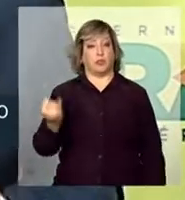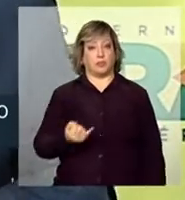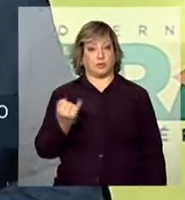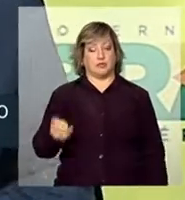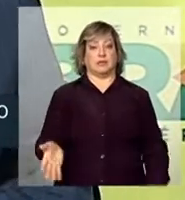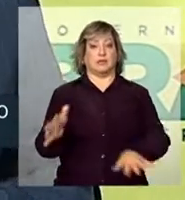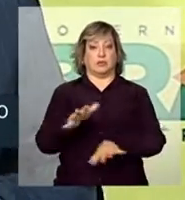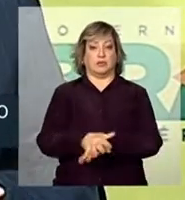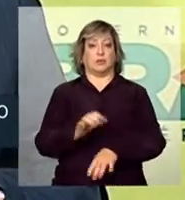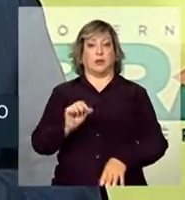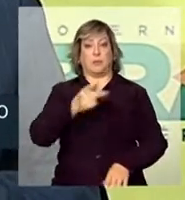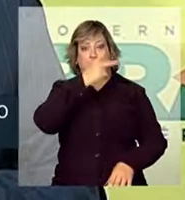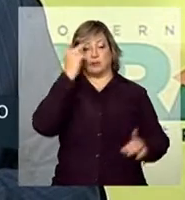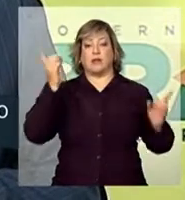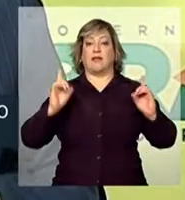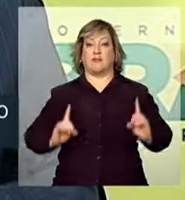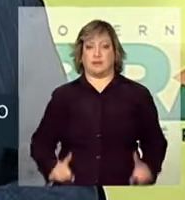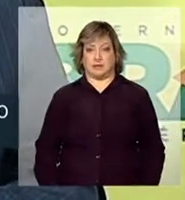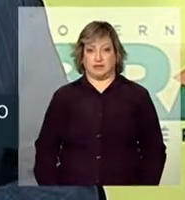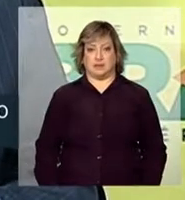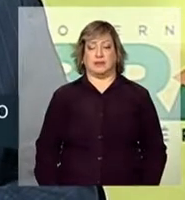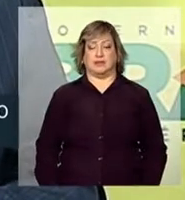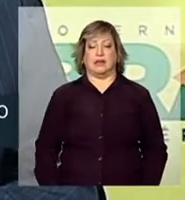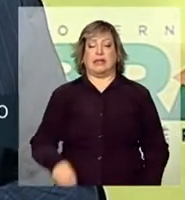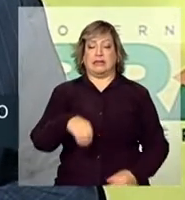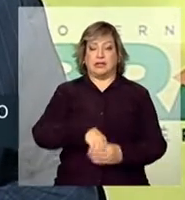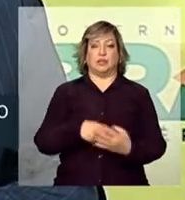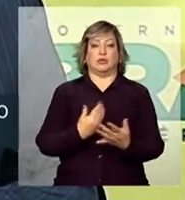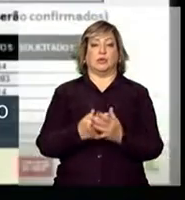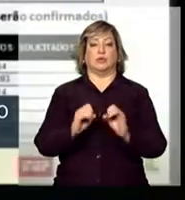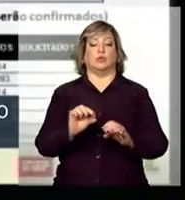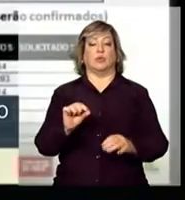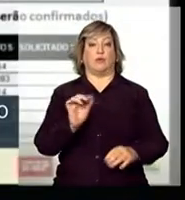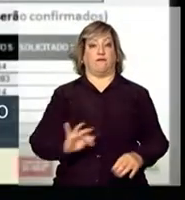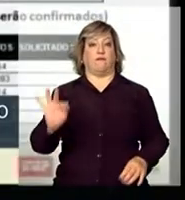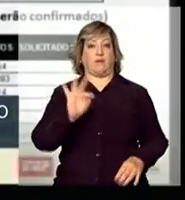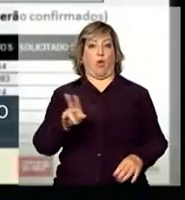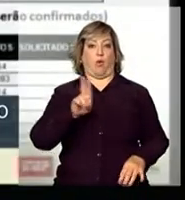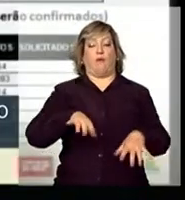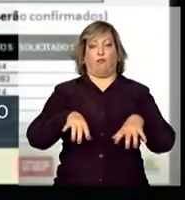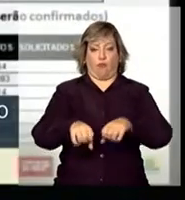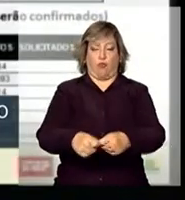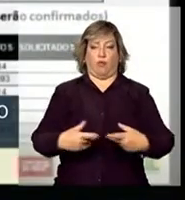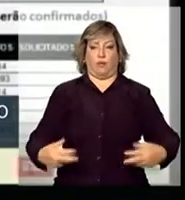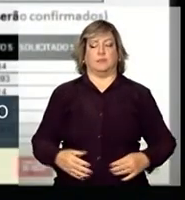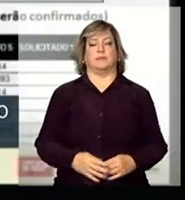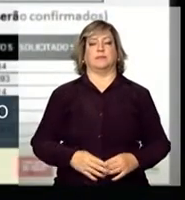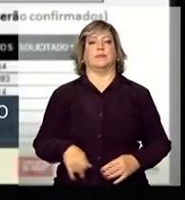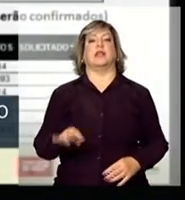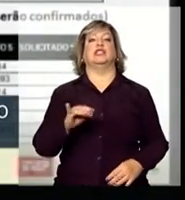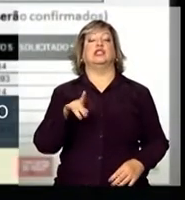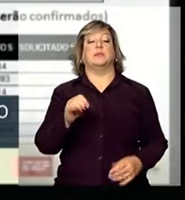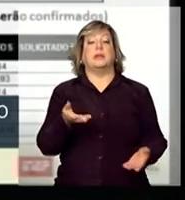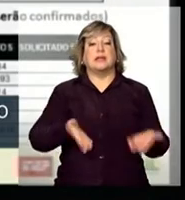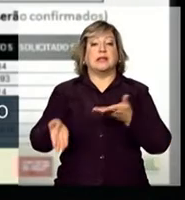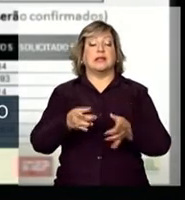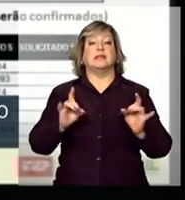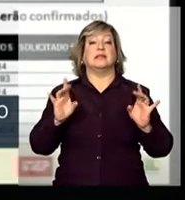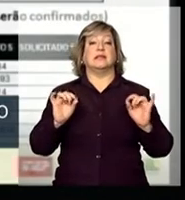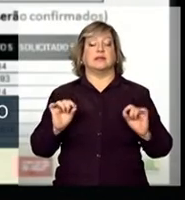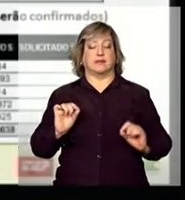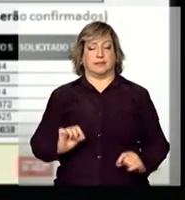inclusão das pessoas com deficiência na educação superior tipo de atendimento específico